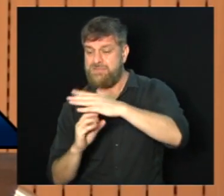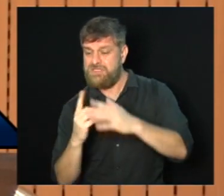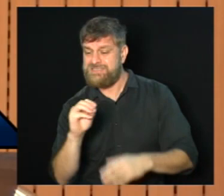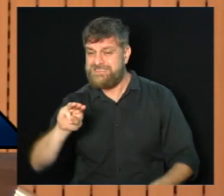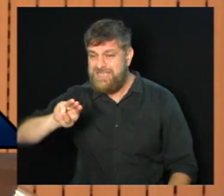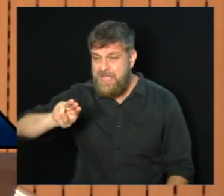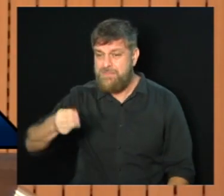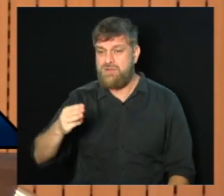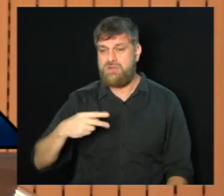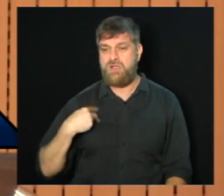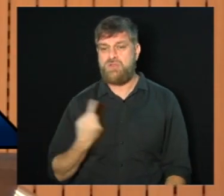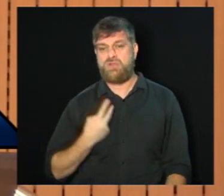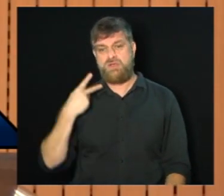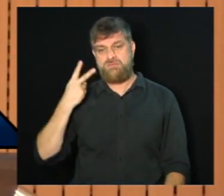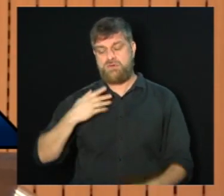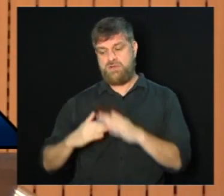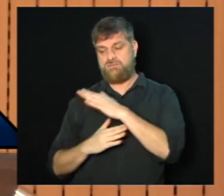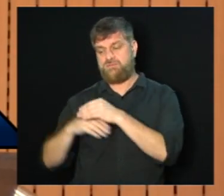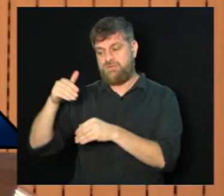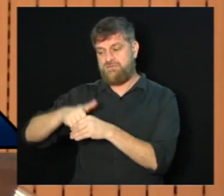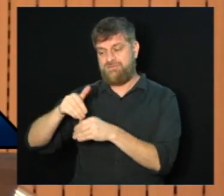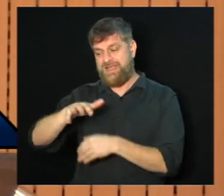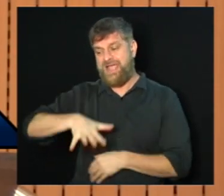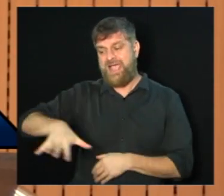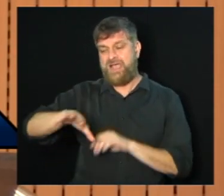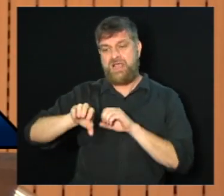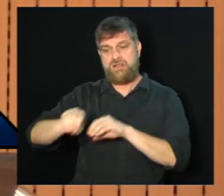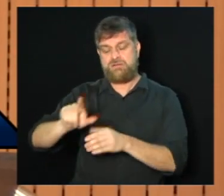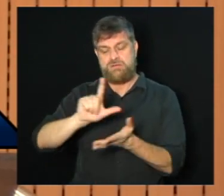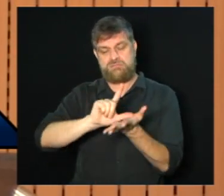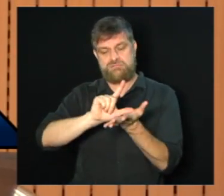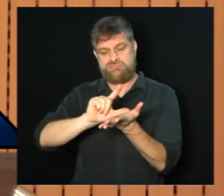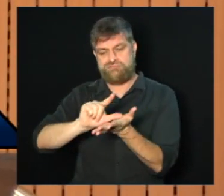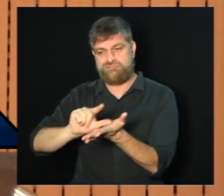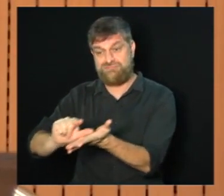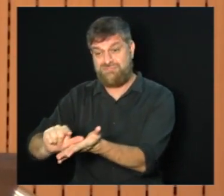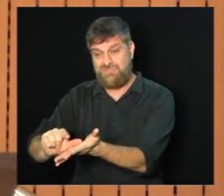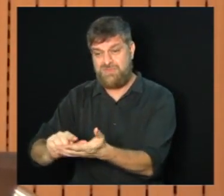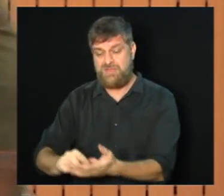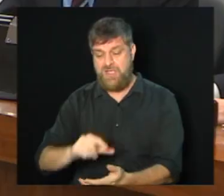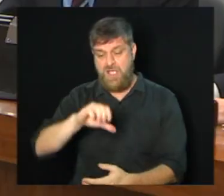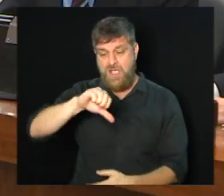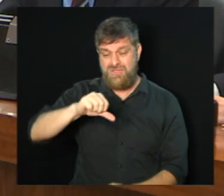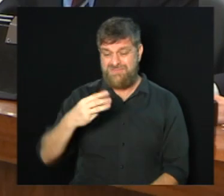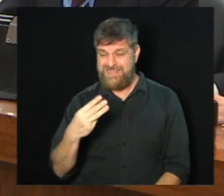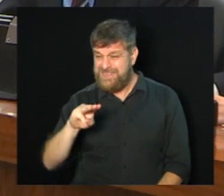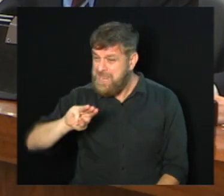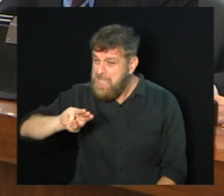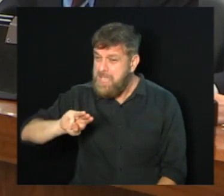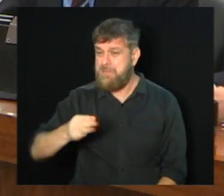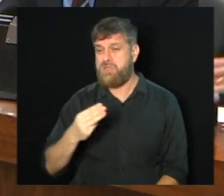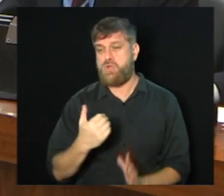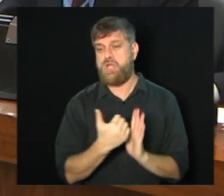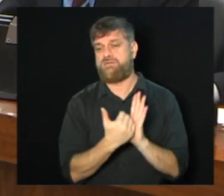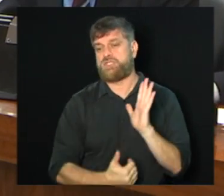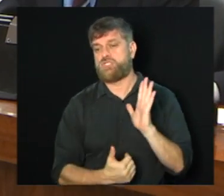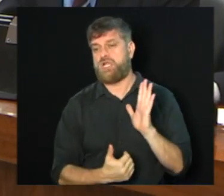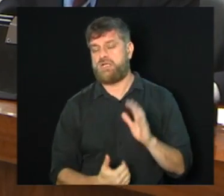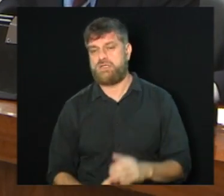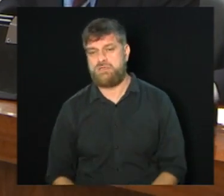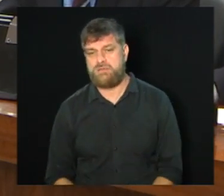essa casa está autorizando deixar de ser investido na educação pública. Obrigado, vereadora Mariana Conte. Eu indago do